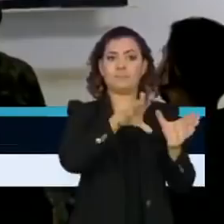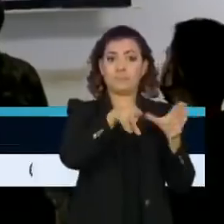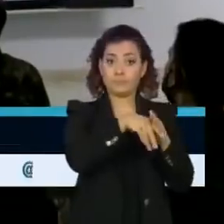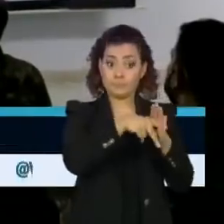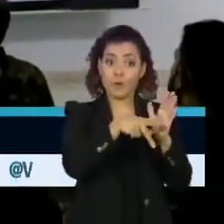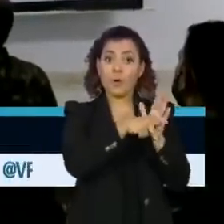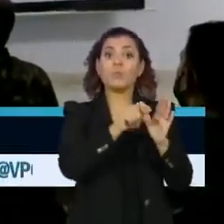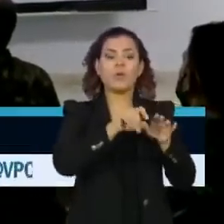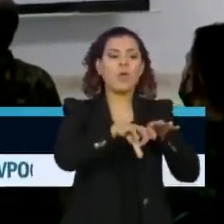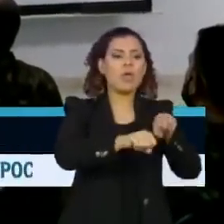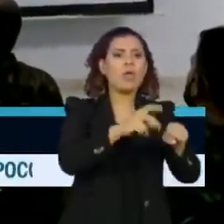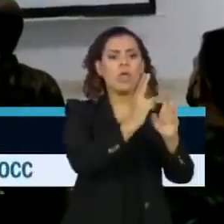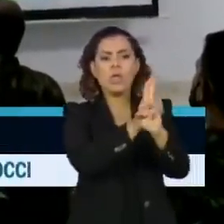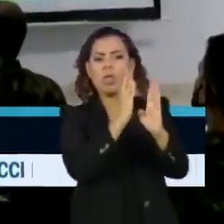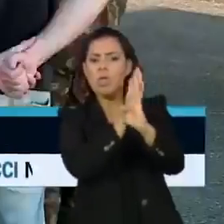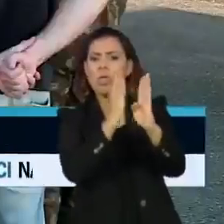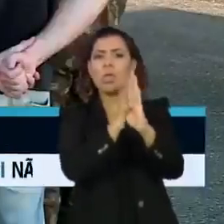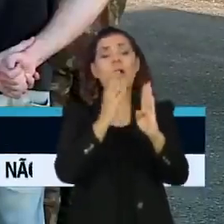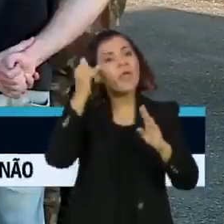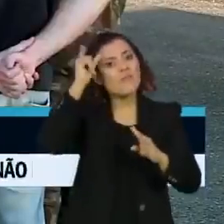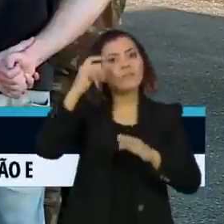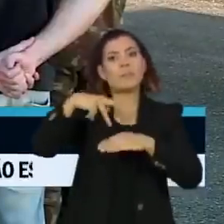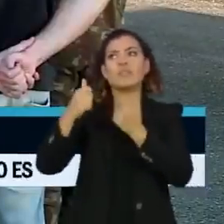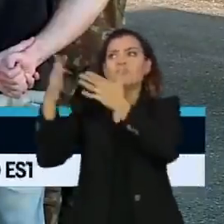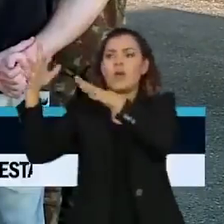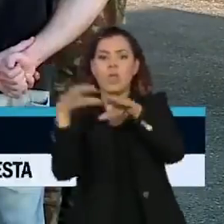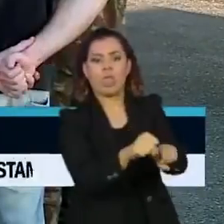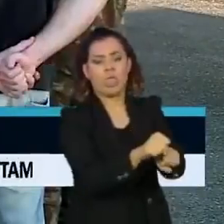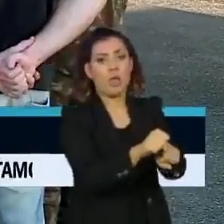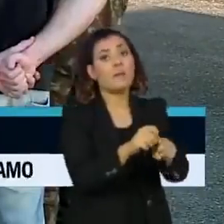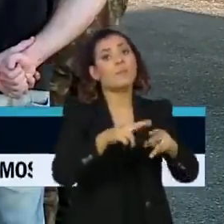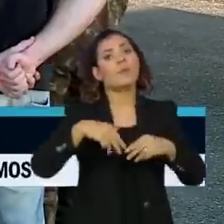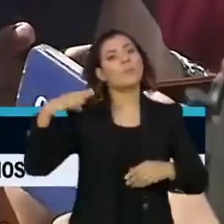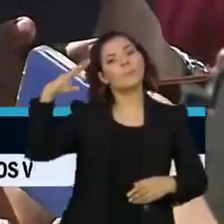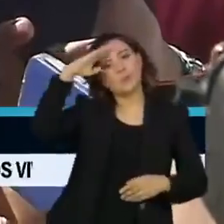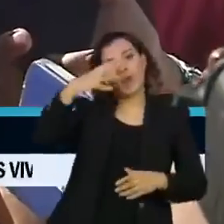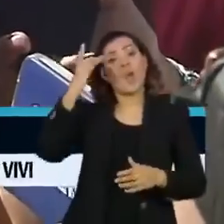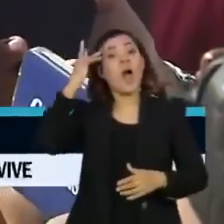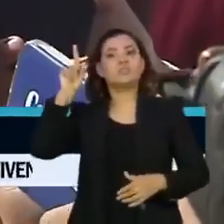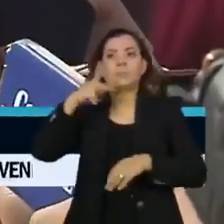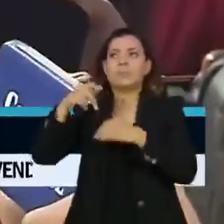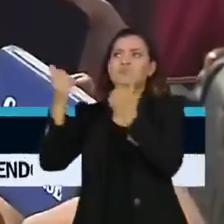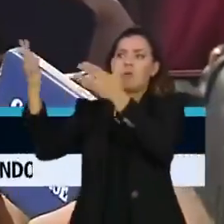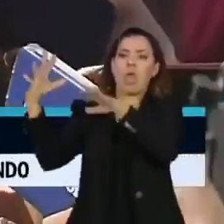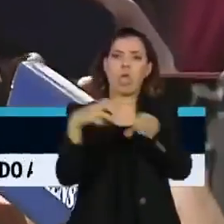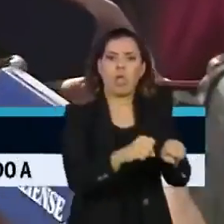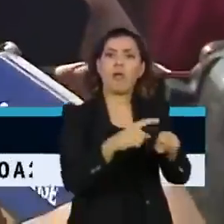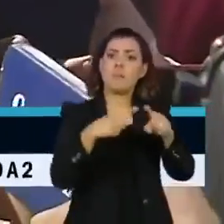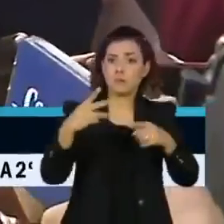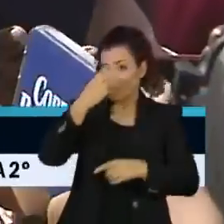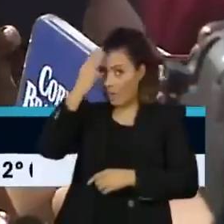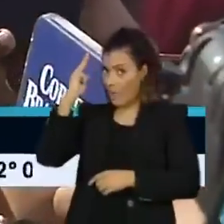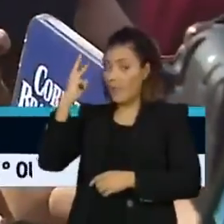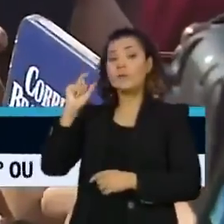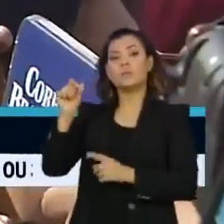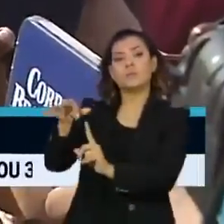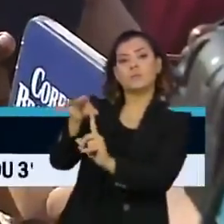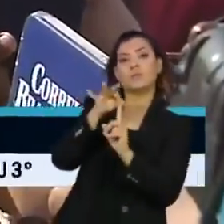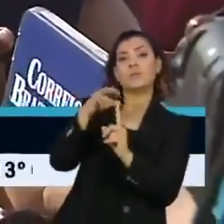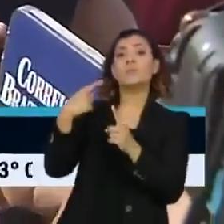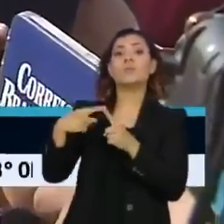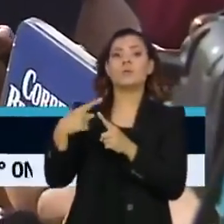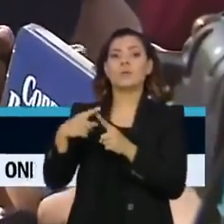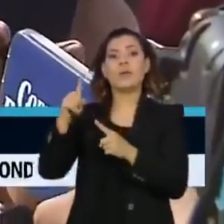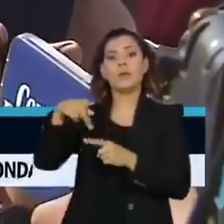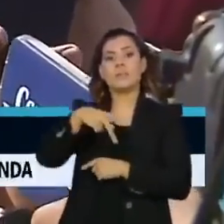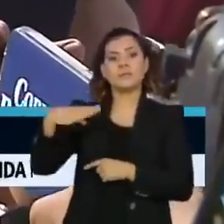considera infiltrações estrangeiras, discurso adotado por Bolsonaro. Para muitos, ele chegou ao governo como a Eminência